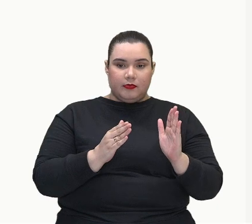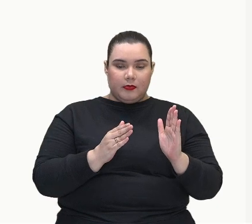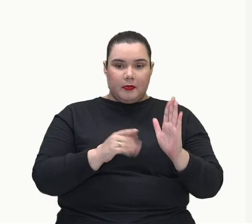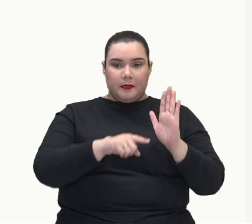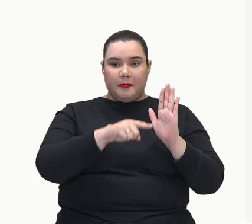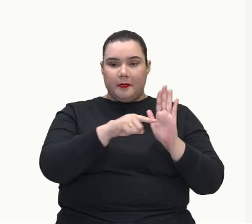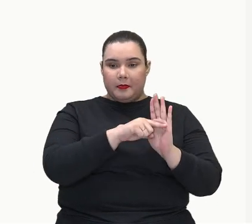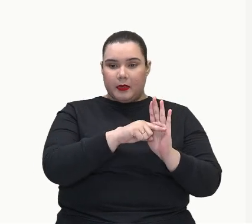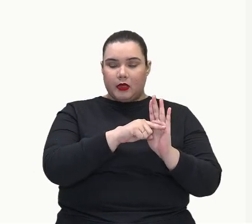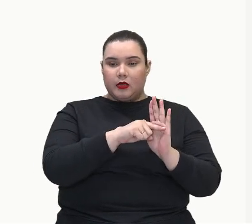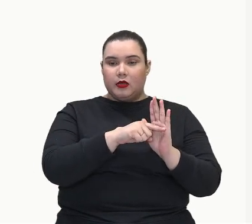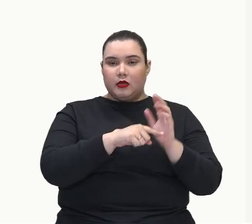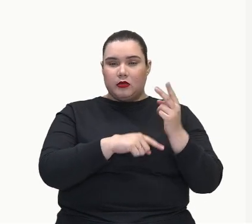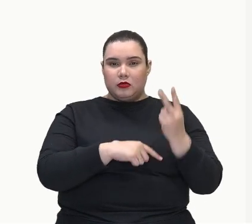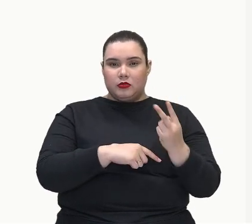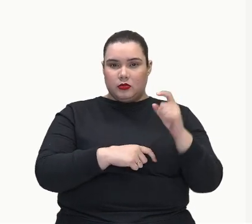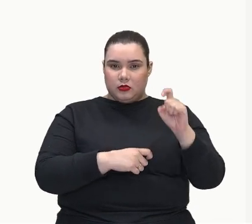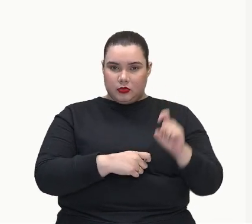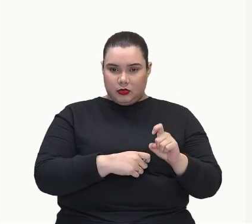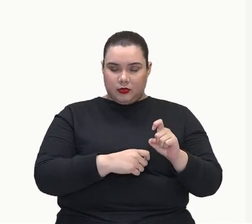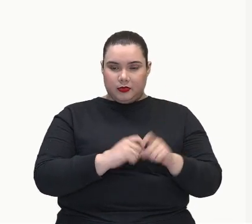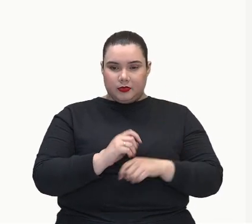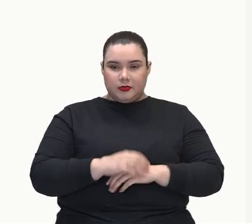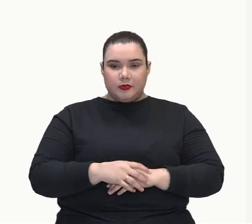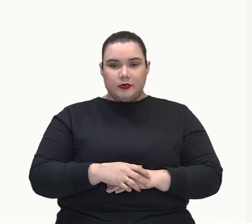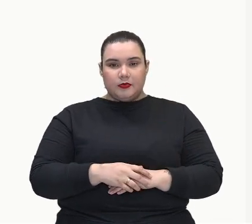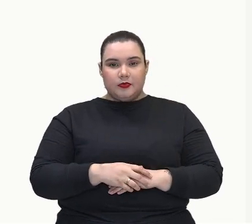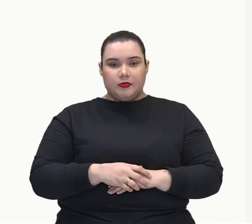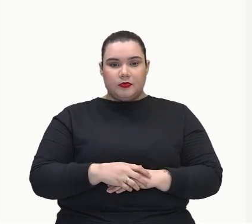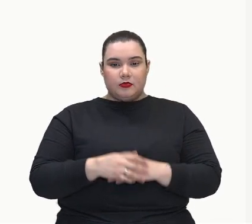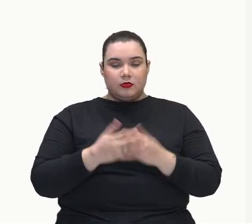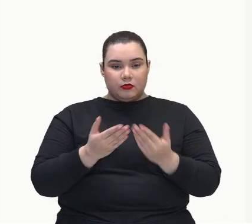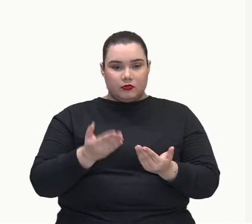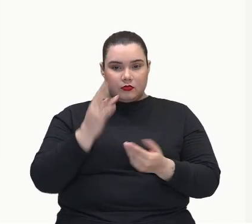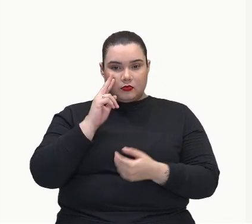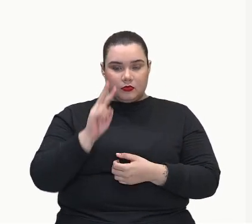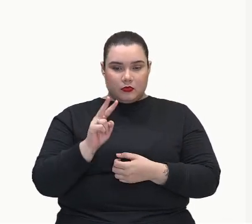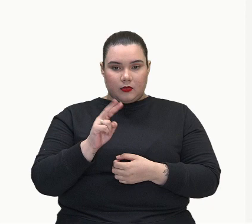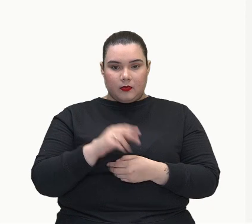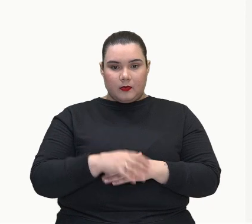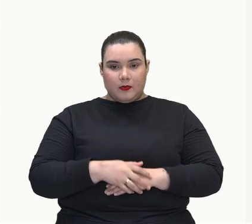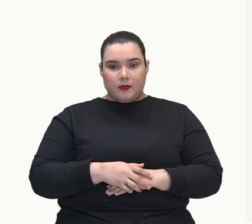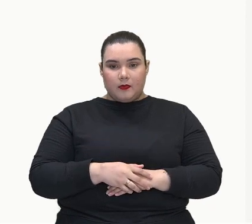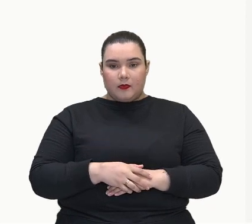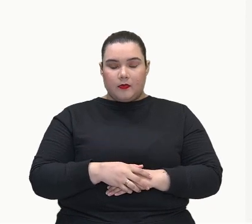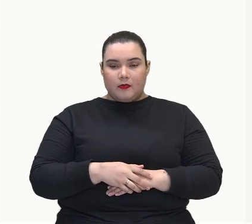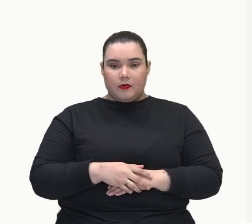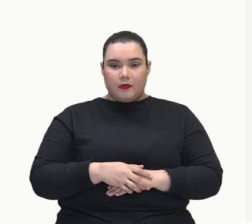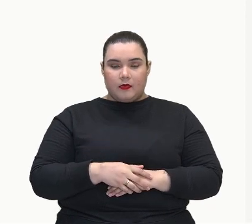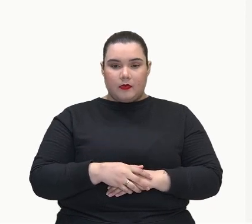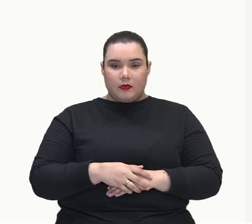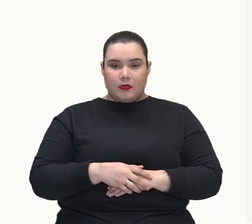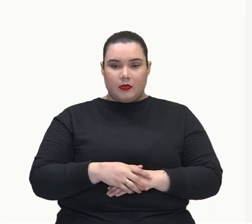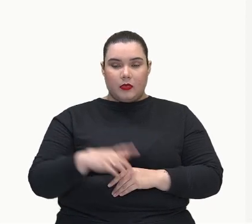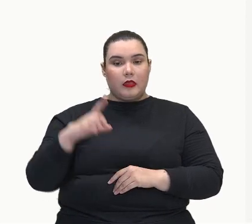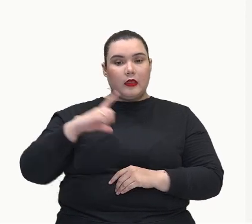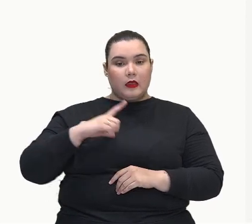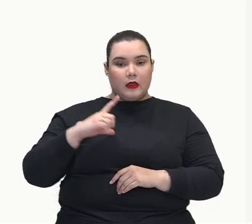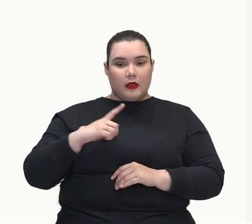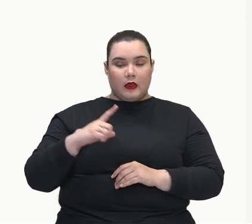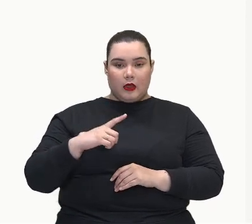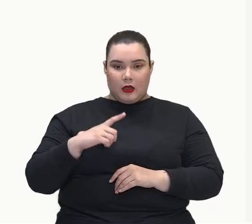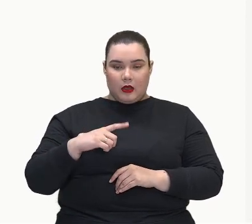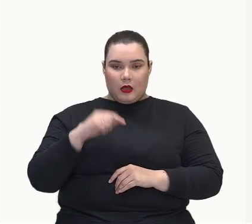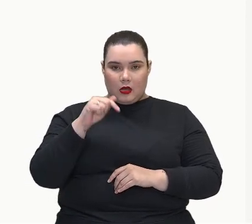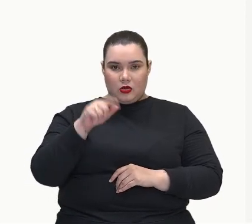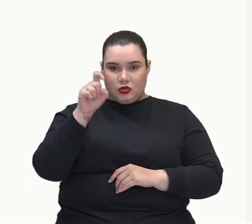igualdade ficamos com menos 2x. Então, olha só o que a gente fez aqui. Além de ter cancelado